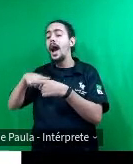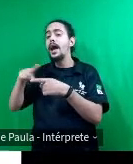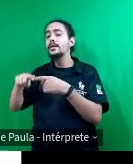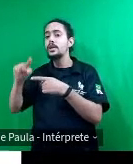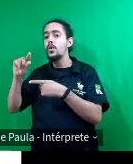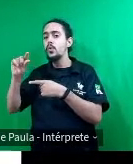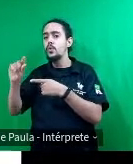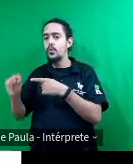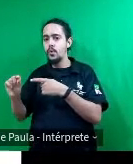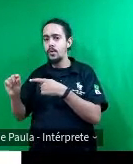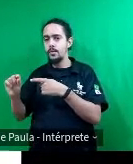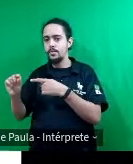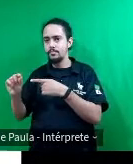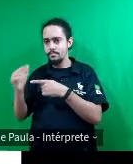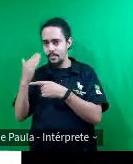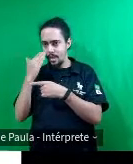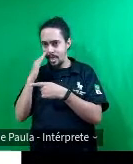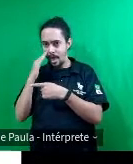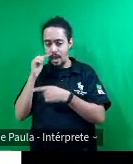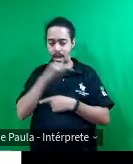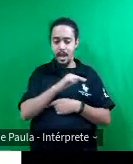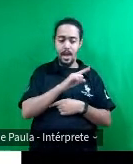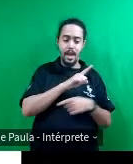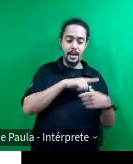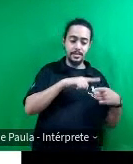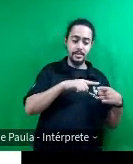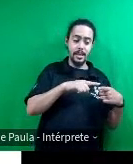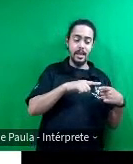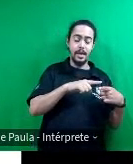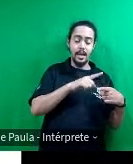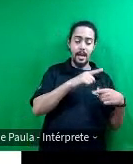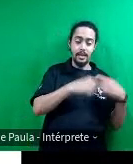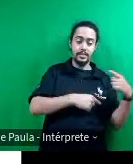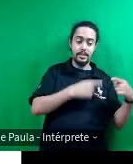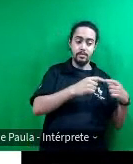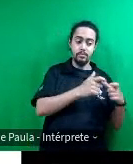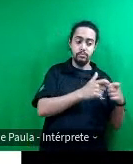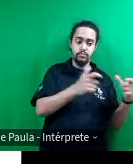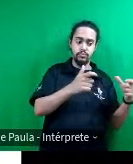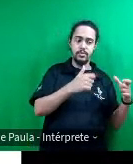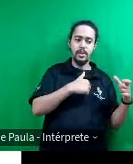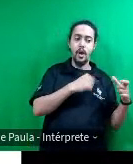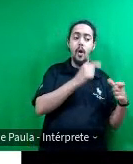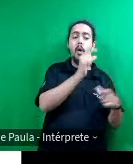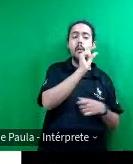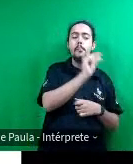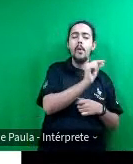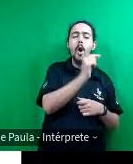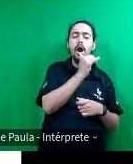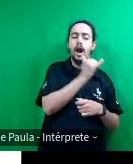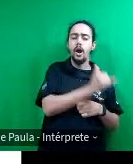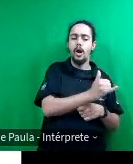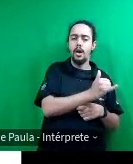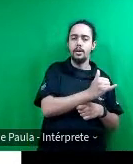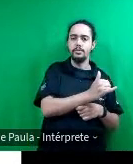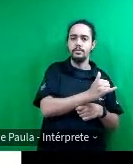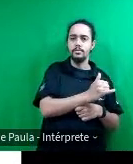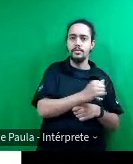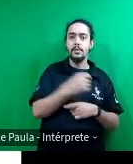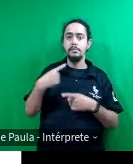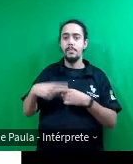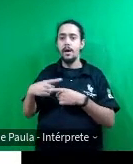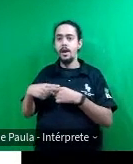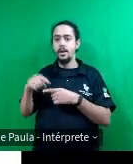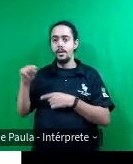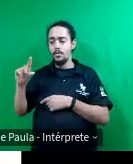ali. Né? Se a resistência é um pouco maior, vai passar menos corrente por aquele caminho. Resistência é maior, é mais difícil,